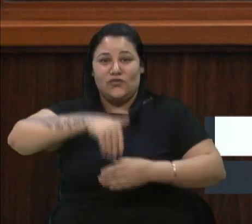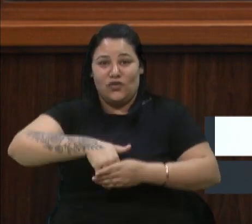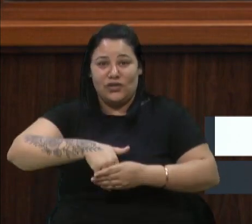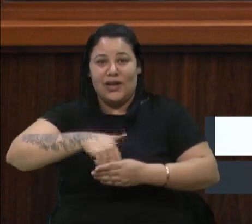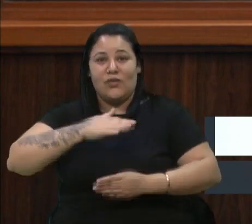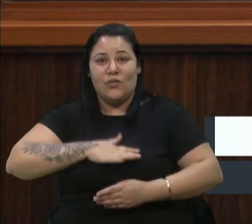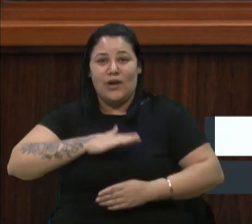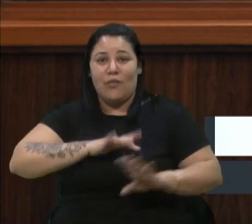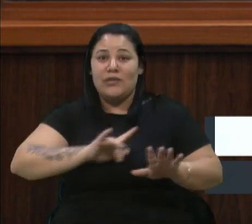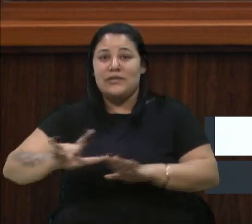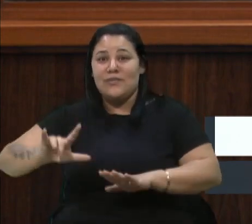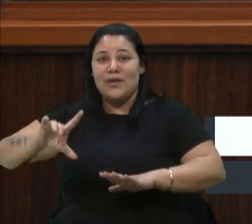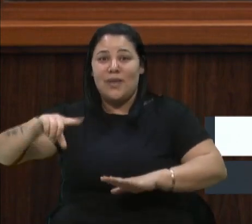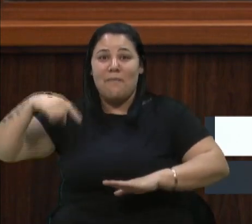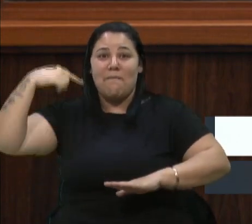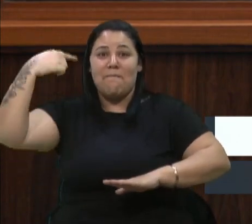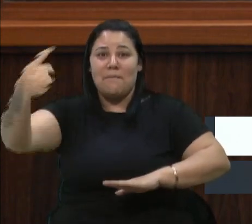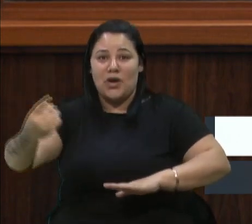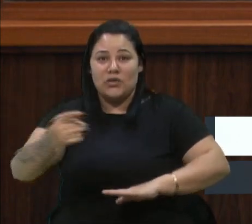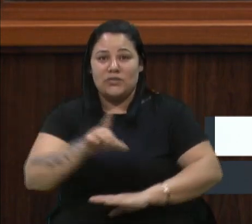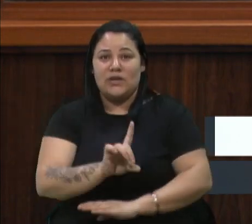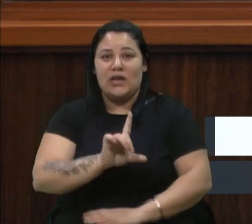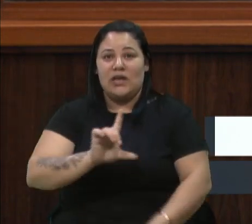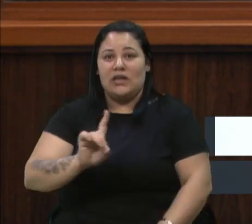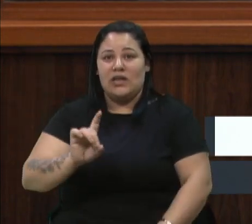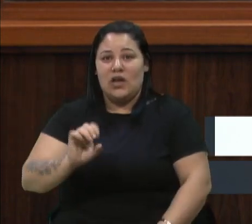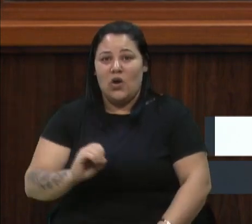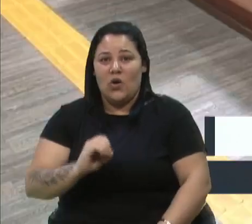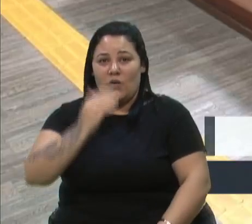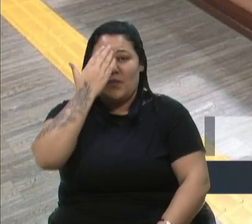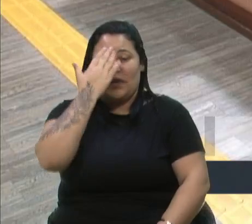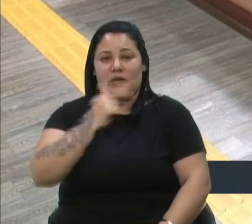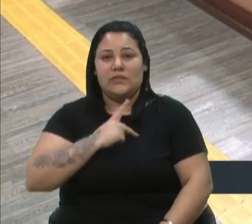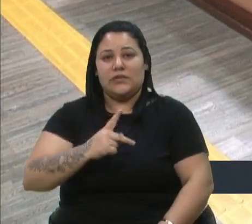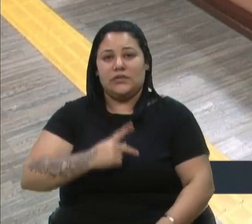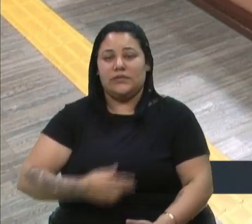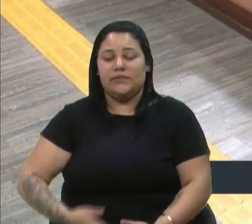semana que vem a LDO. Muito obrigado, senhor presidente. Obrigado.